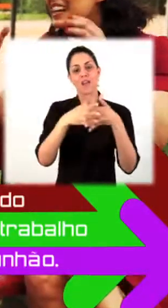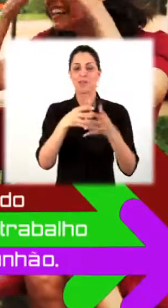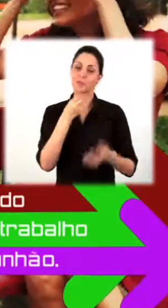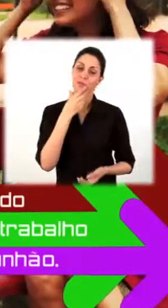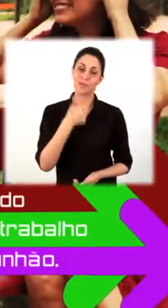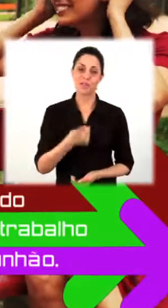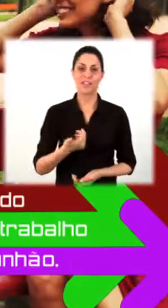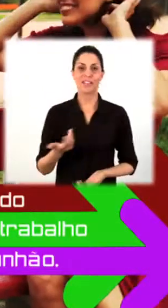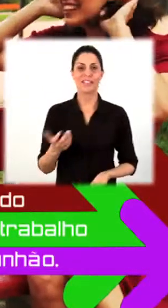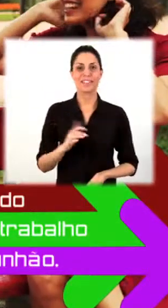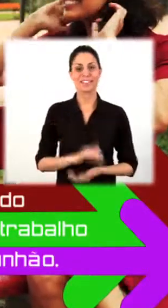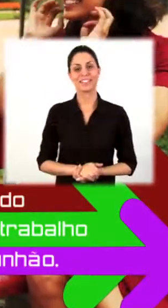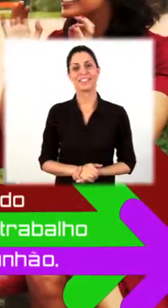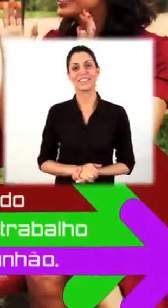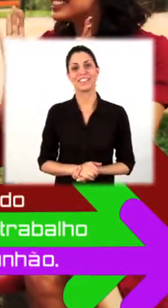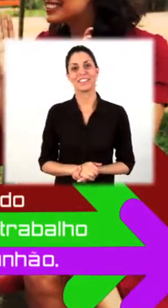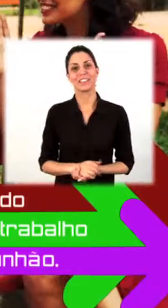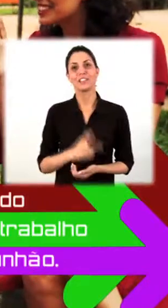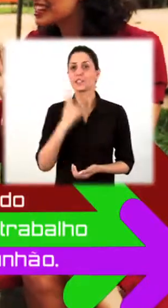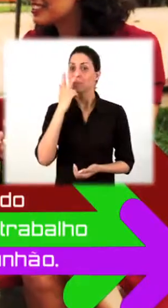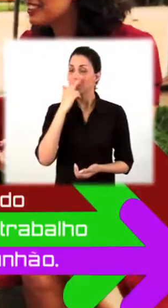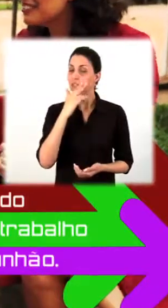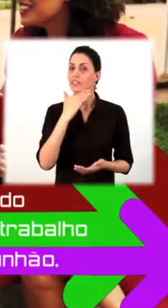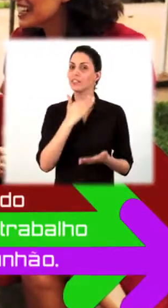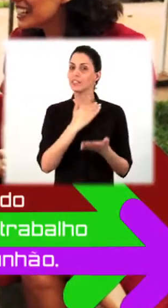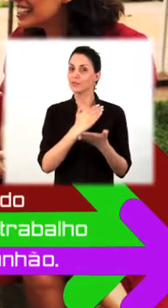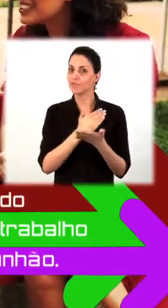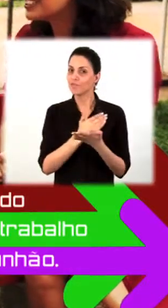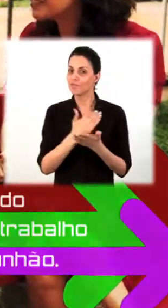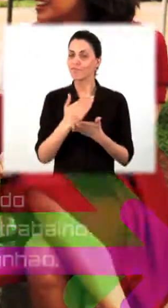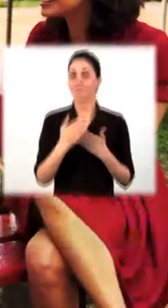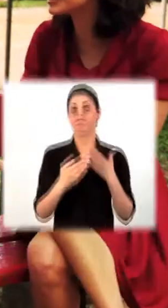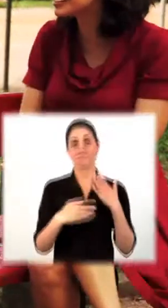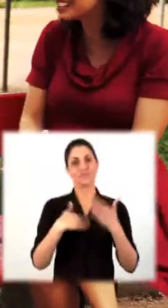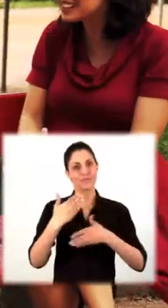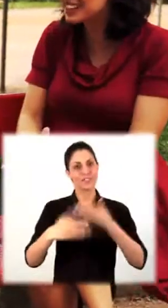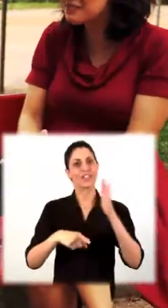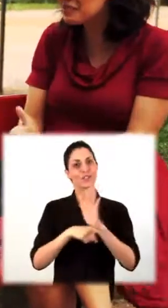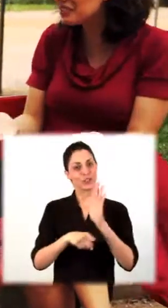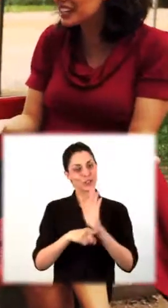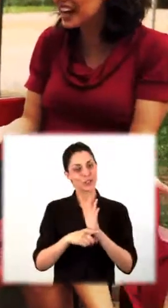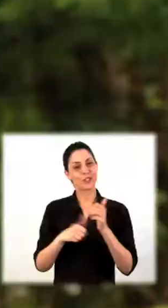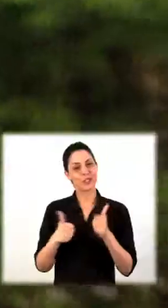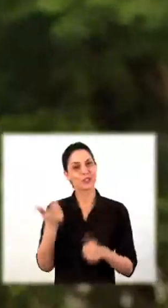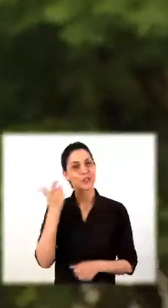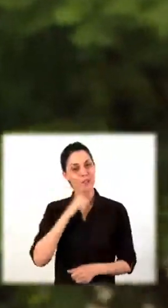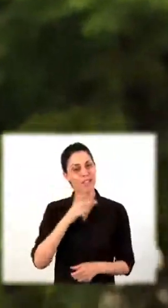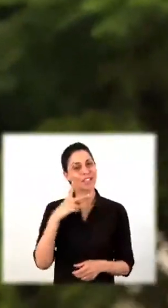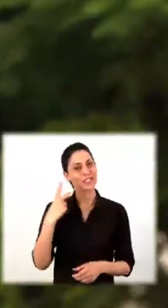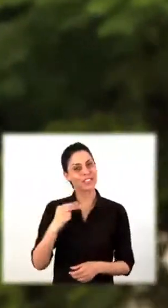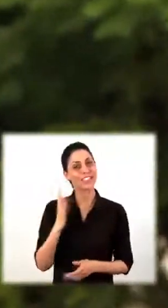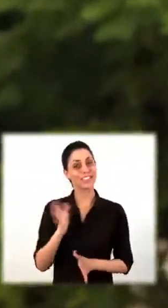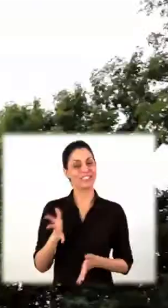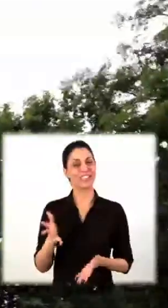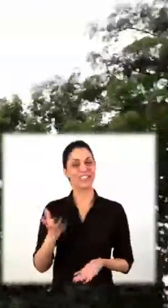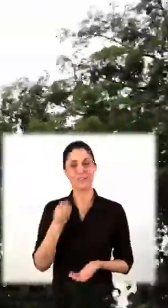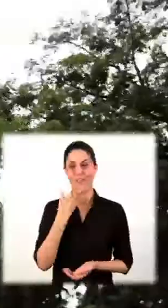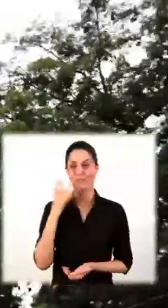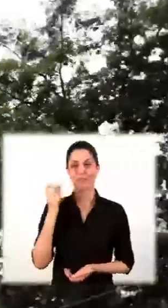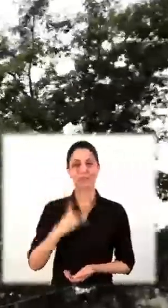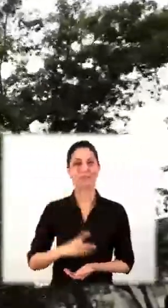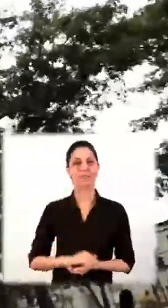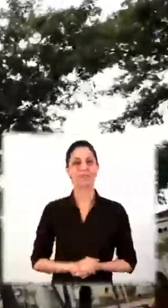Muito bem. Tô achando que a atividade com a Rubiana te ajudou bastante. Você está muito craque. Que